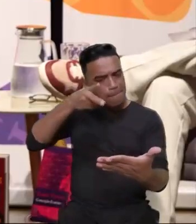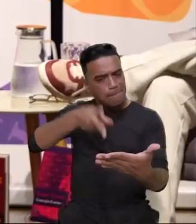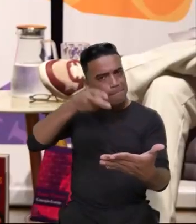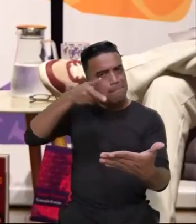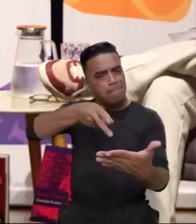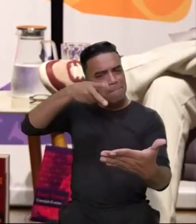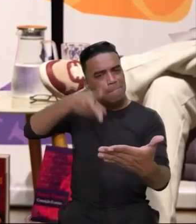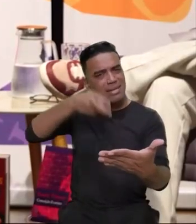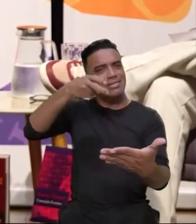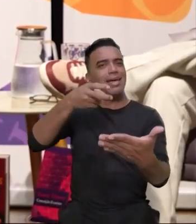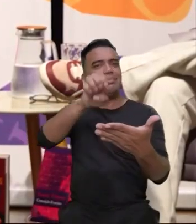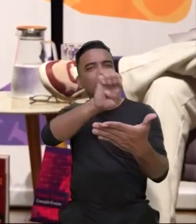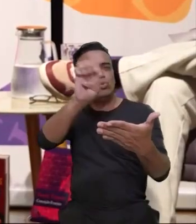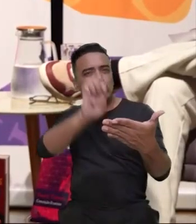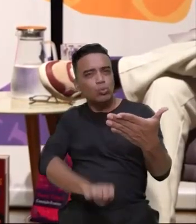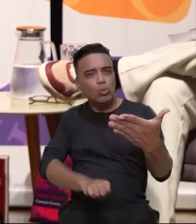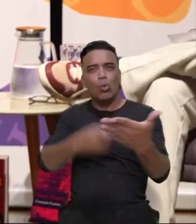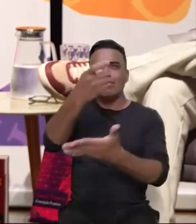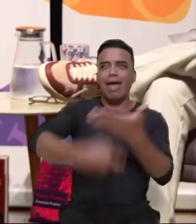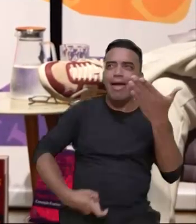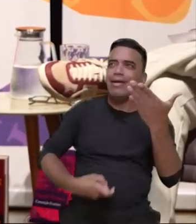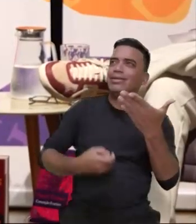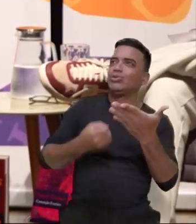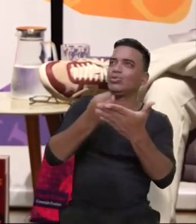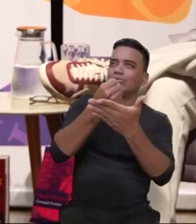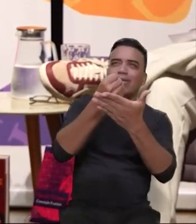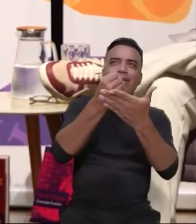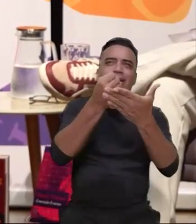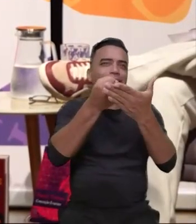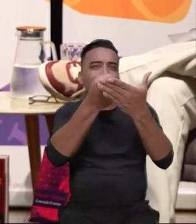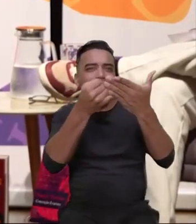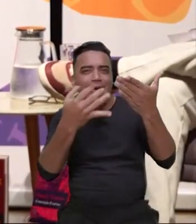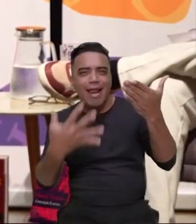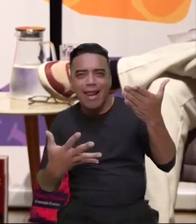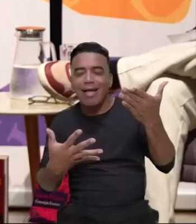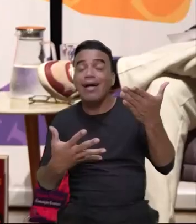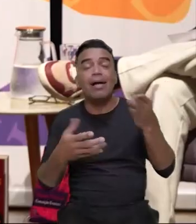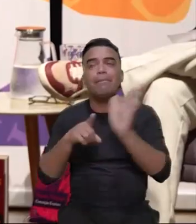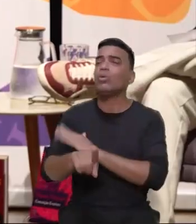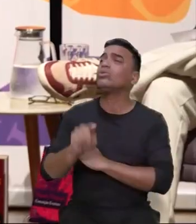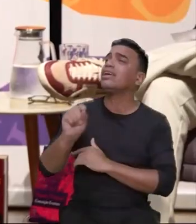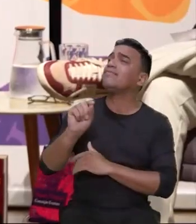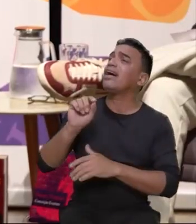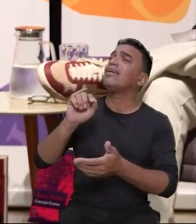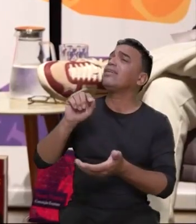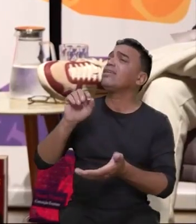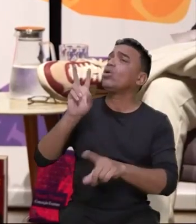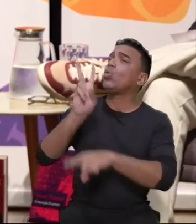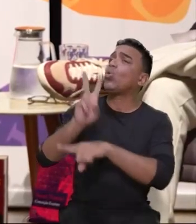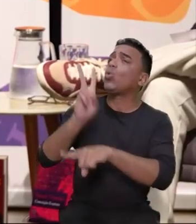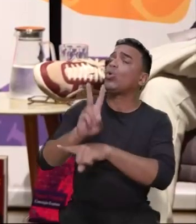esses sinais na construção do texto. E ele pergunta justamente isso: e agora, quem vai cuidar dos filhos